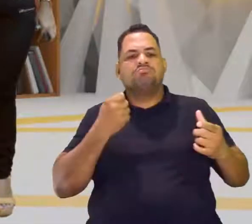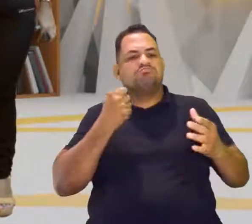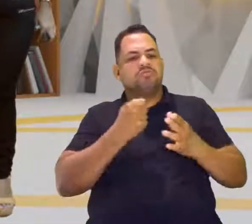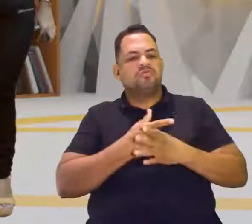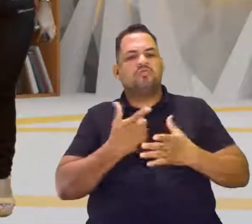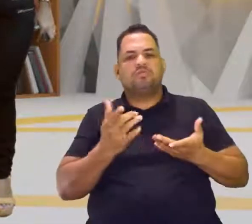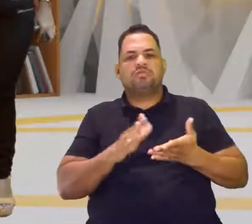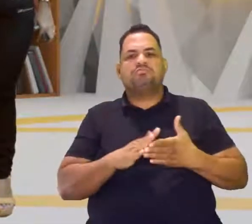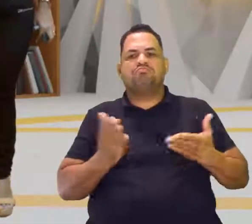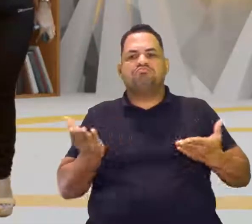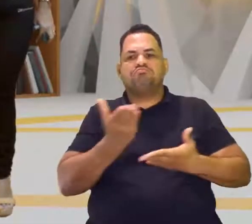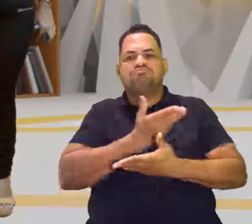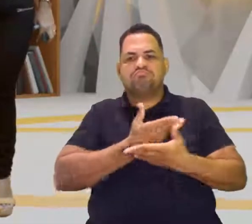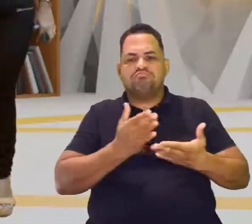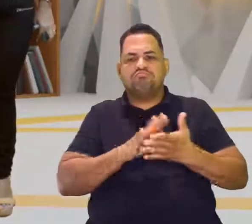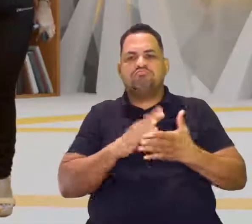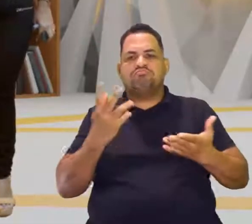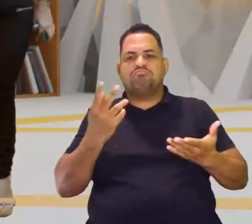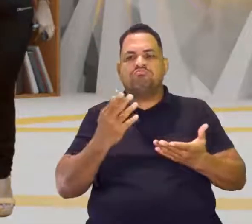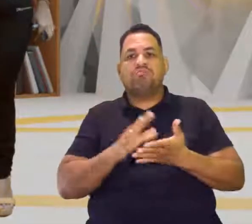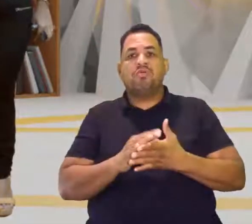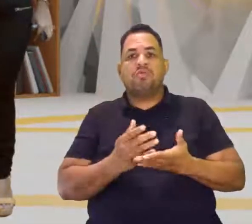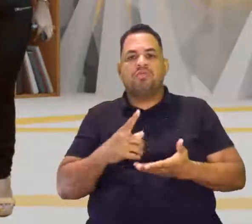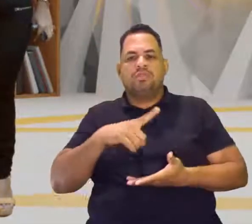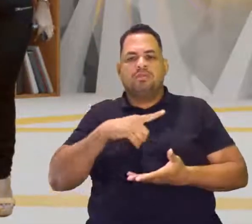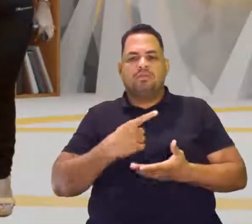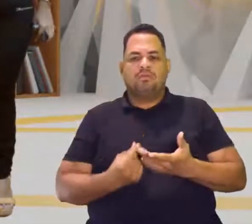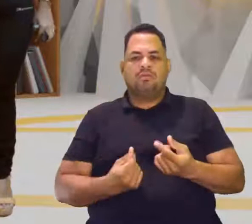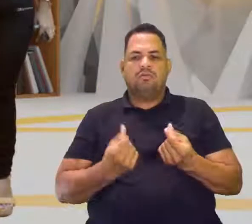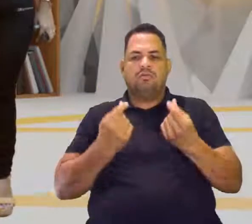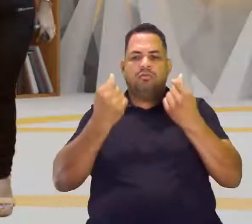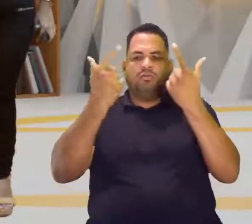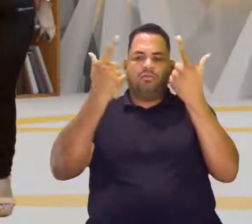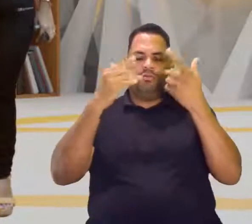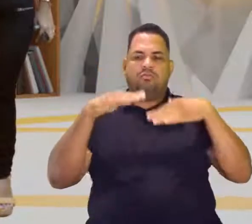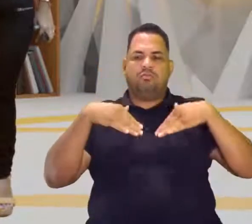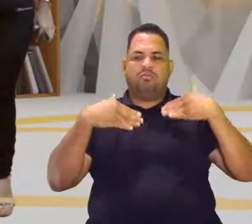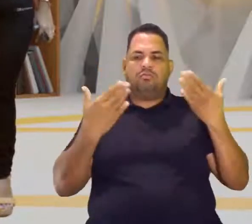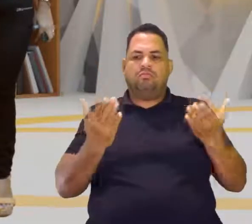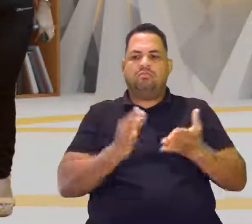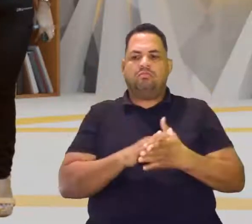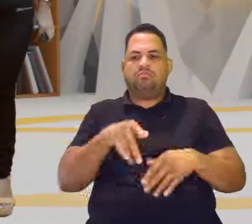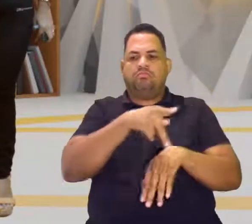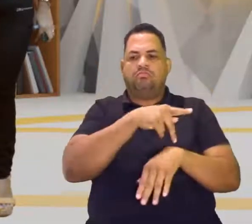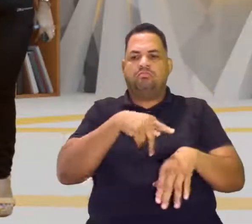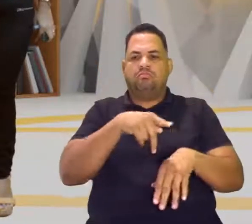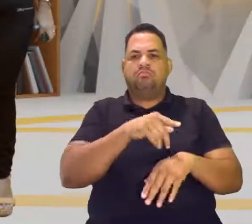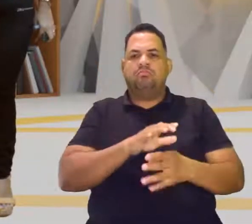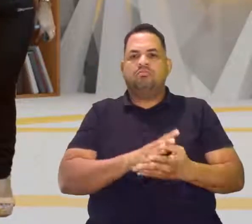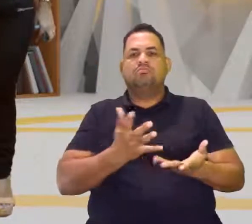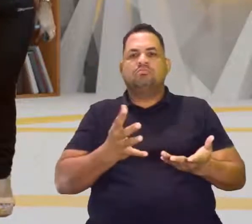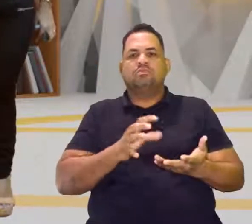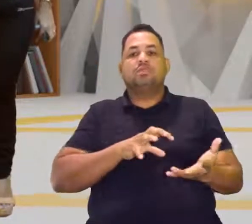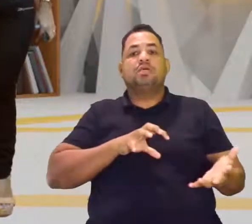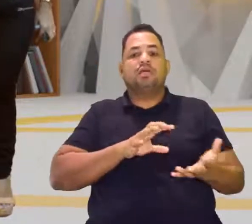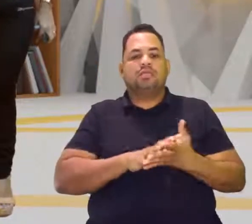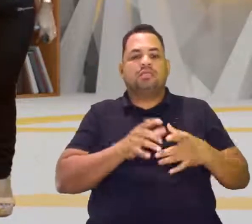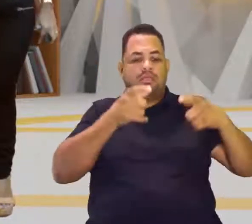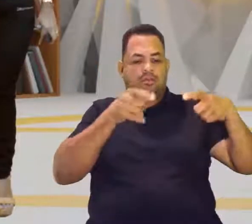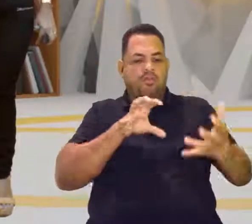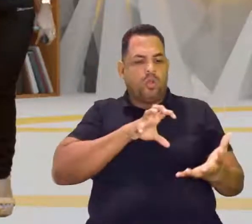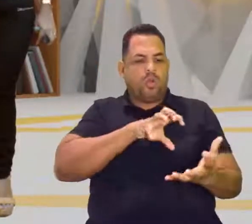escravos Foi algo muito lucrativo quando o nosso país era colônia de Portugal